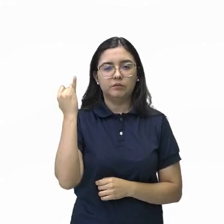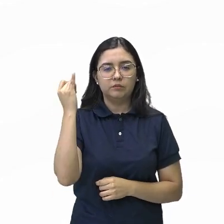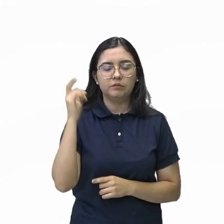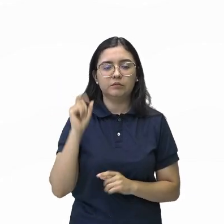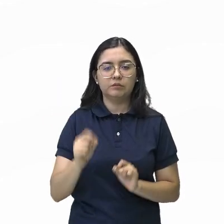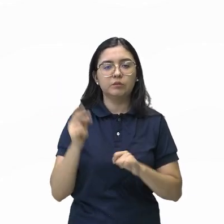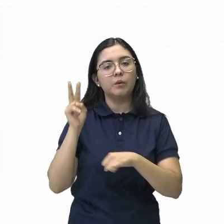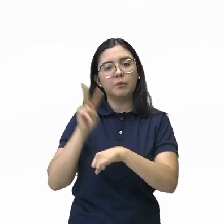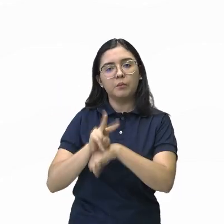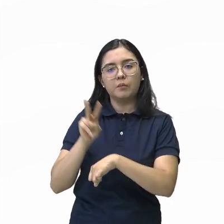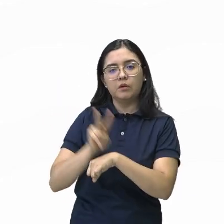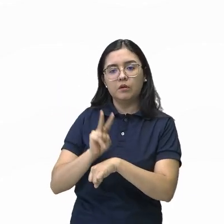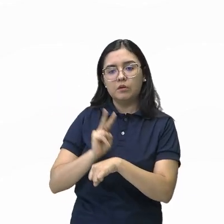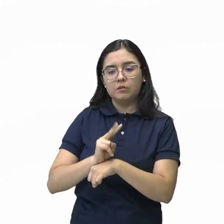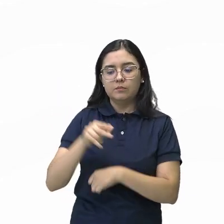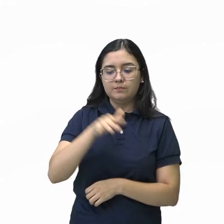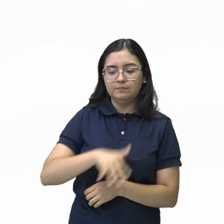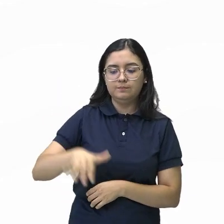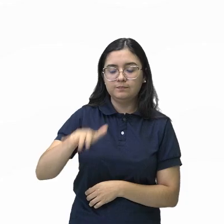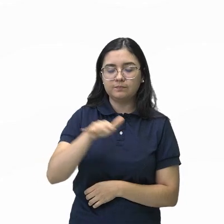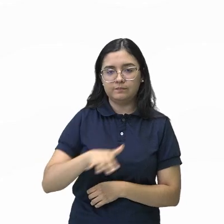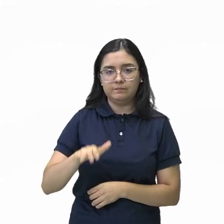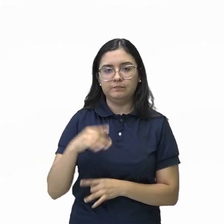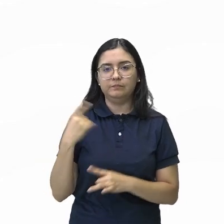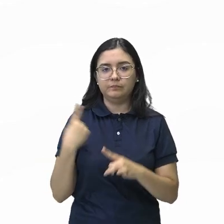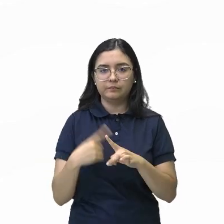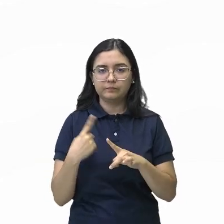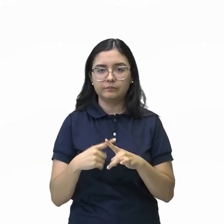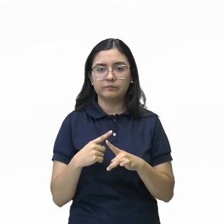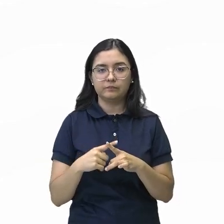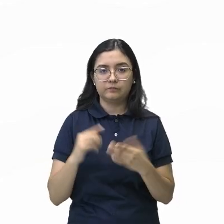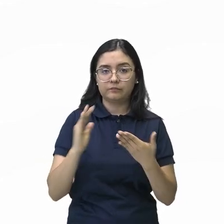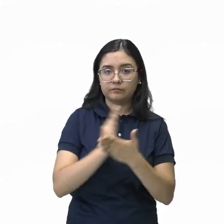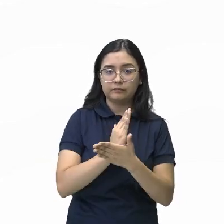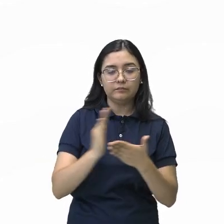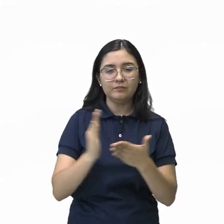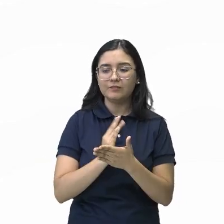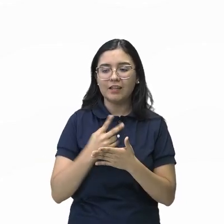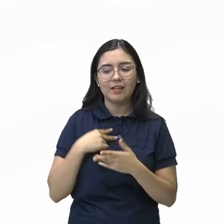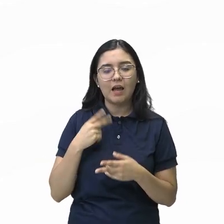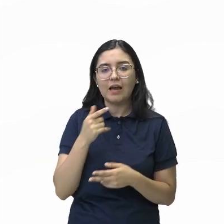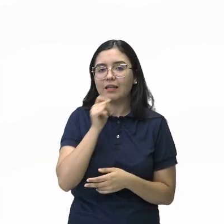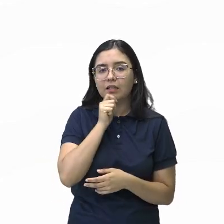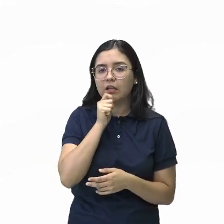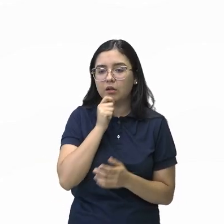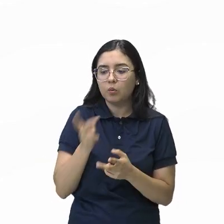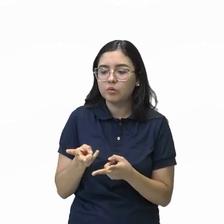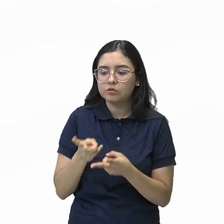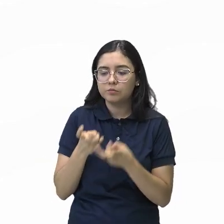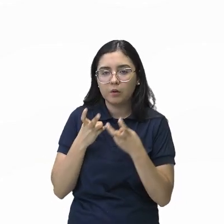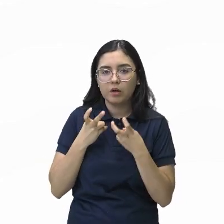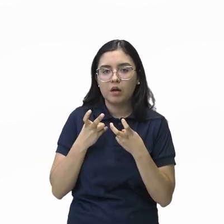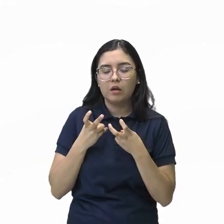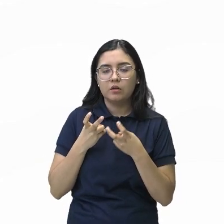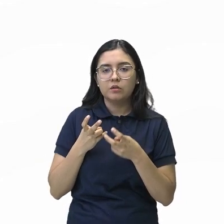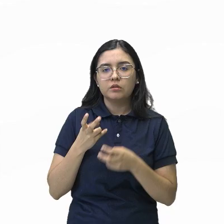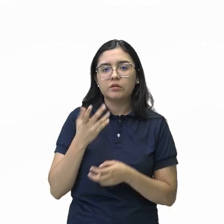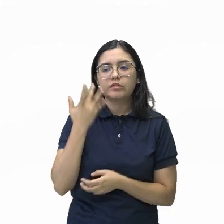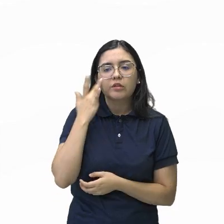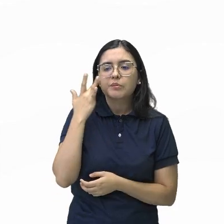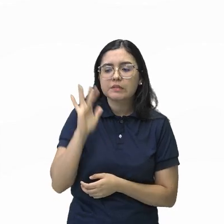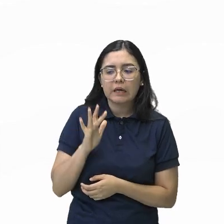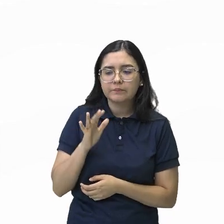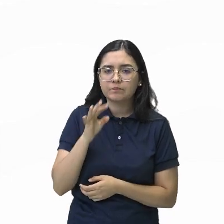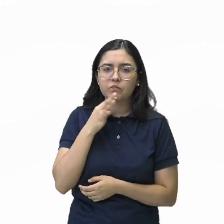da preservação desses ambientes, porque muitos deles não foram explorados ainda, né? Não sabemos,